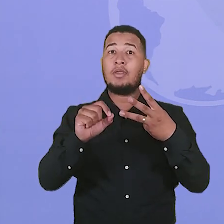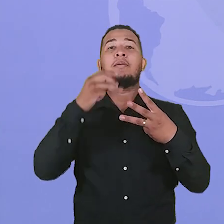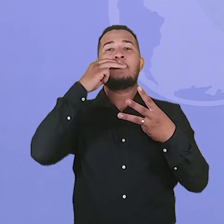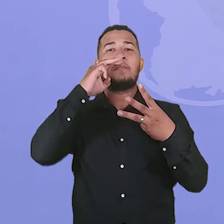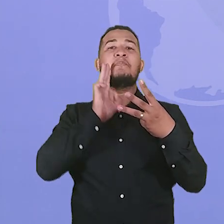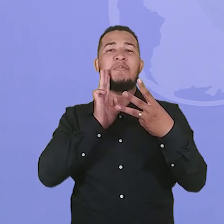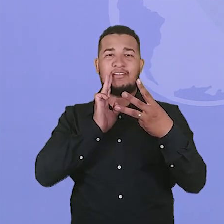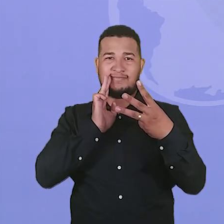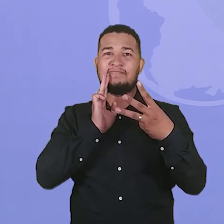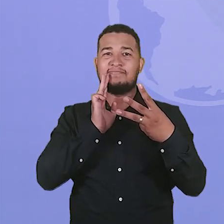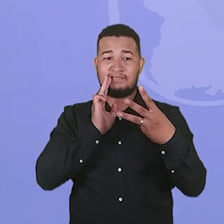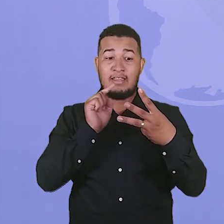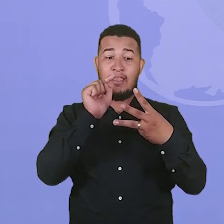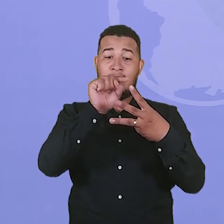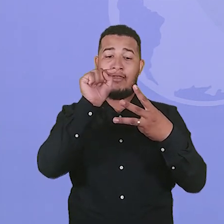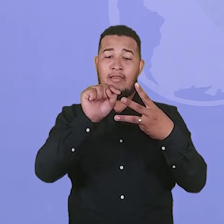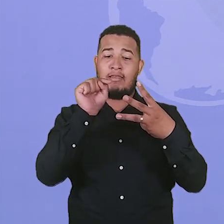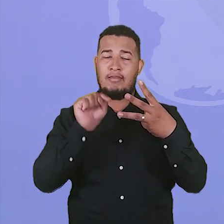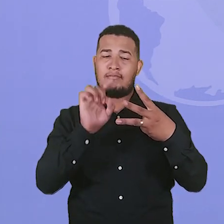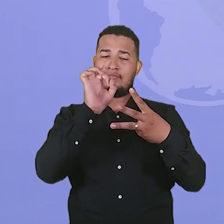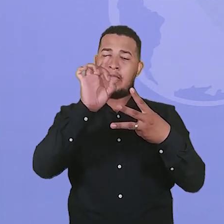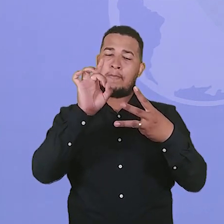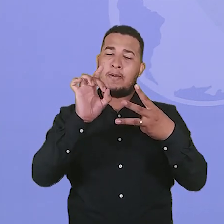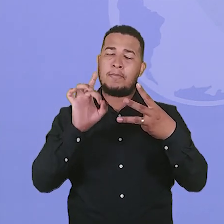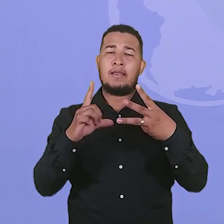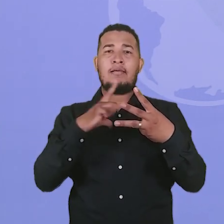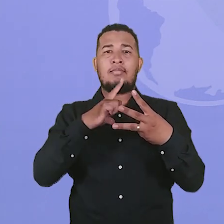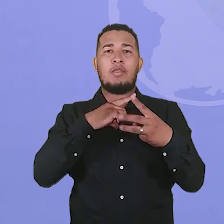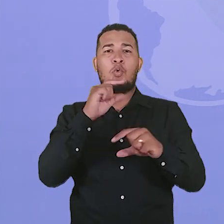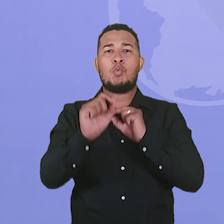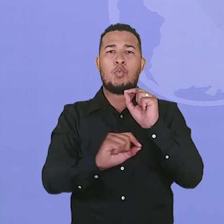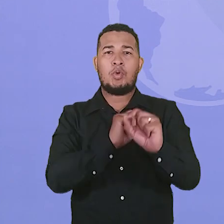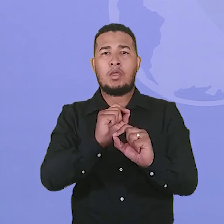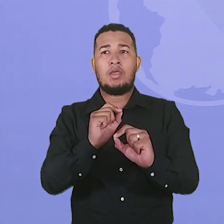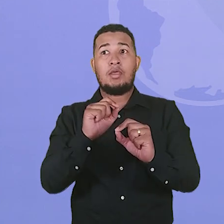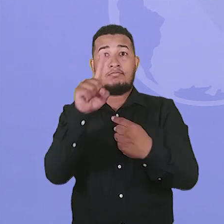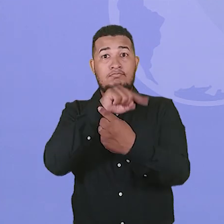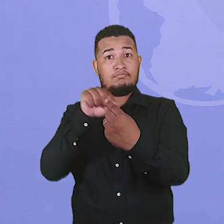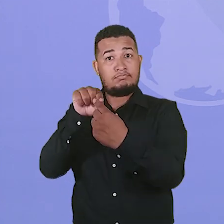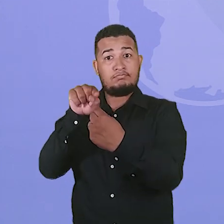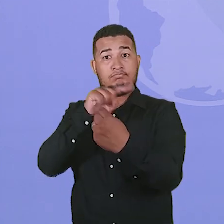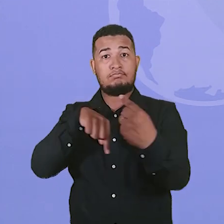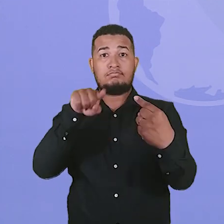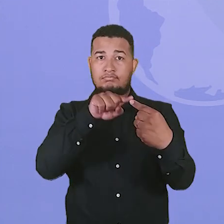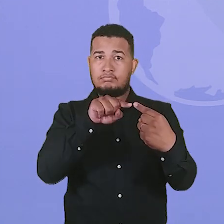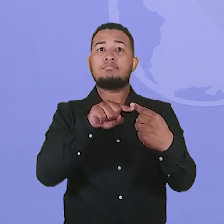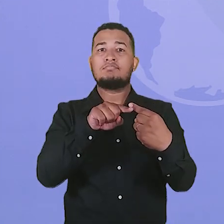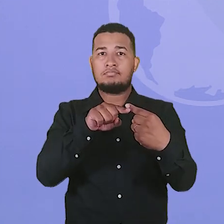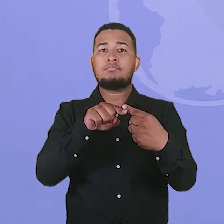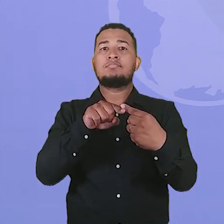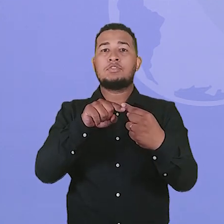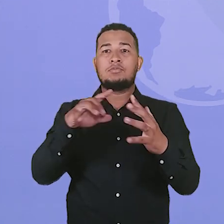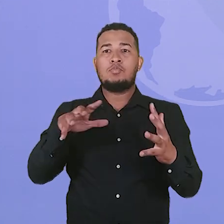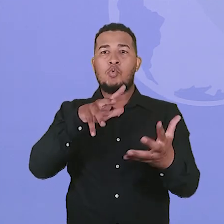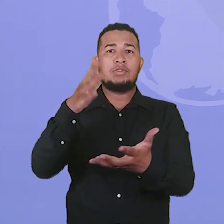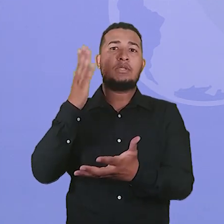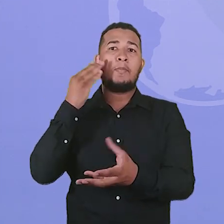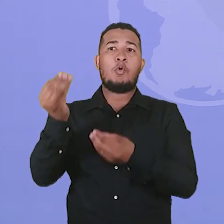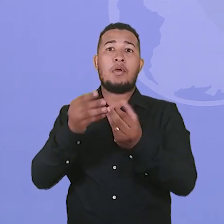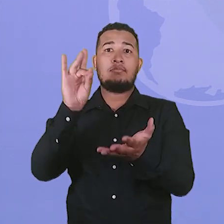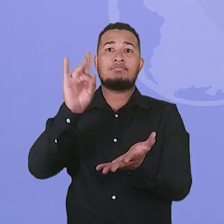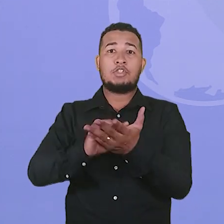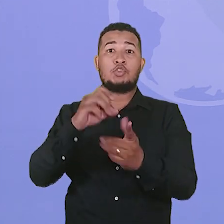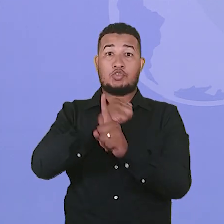ligado ao Karl Marx. Cada um tinha aí uma visão de mundo, uma visão